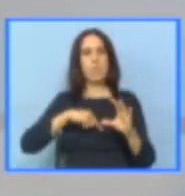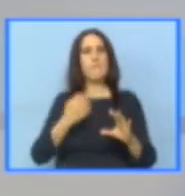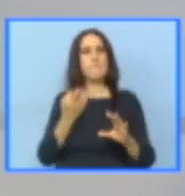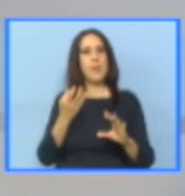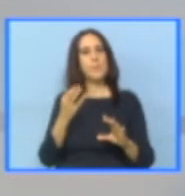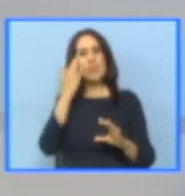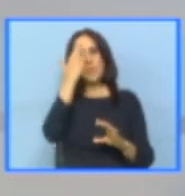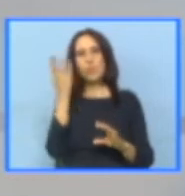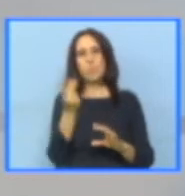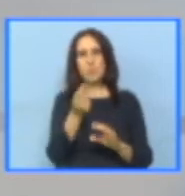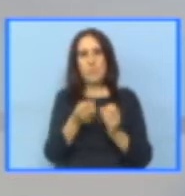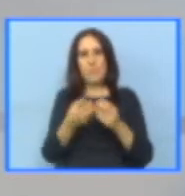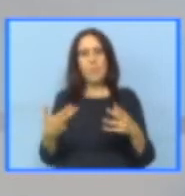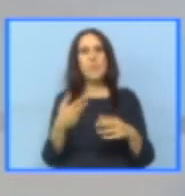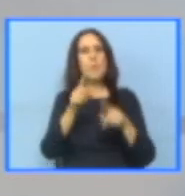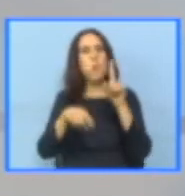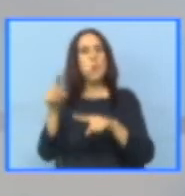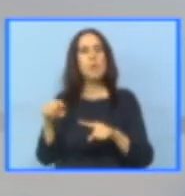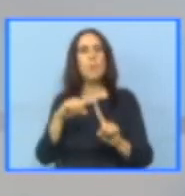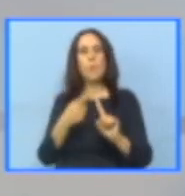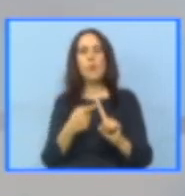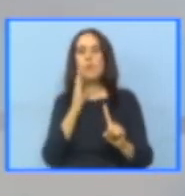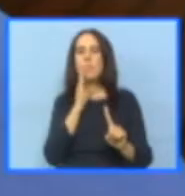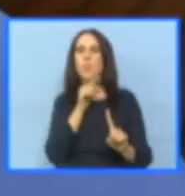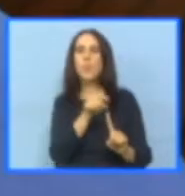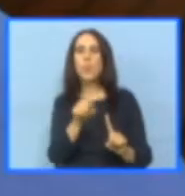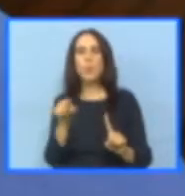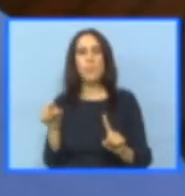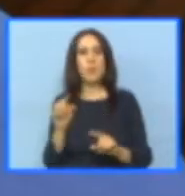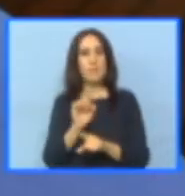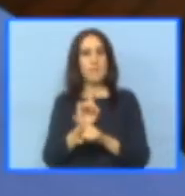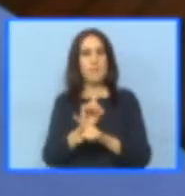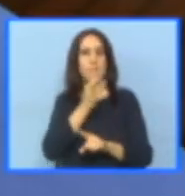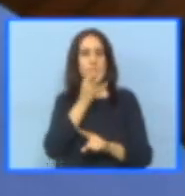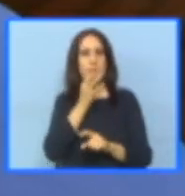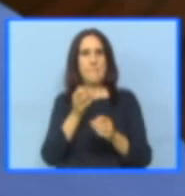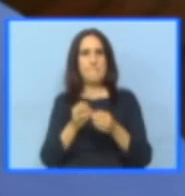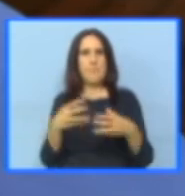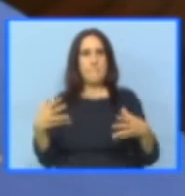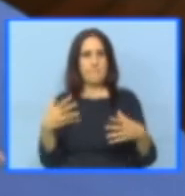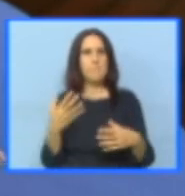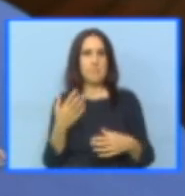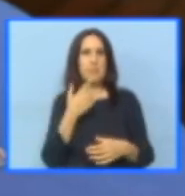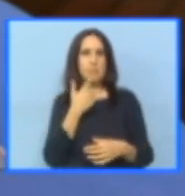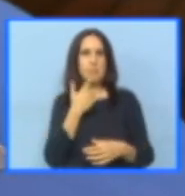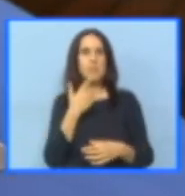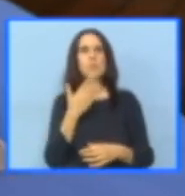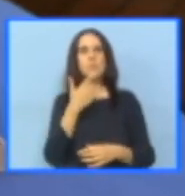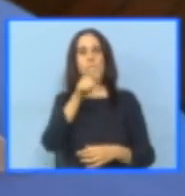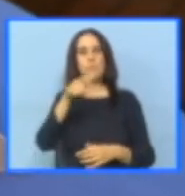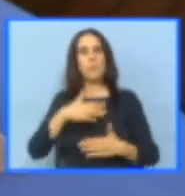e esta oscilação também depende dos anos que estamos a falar. Quando nós falamos de um grande boom, digamos assim, de